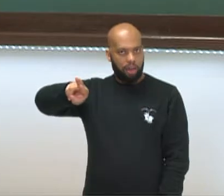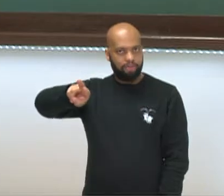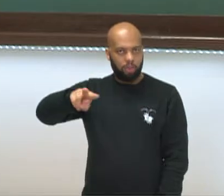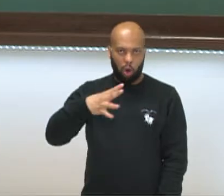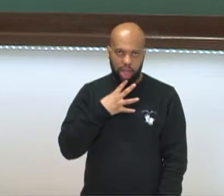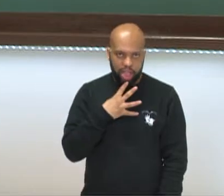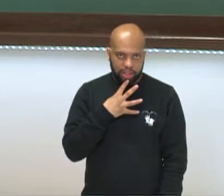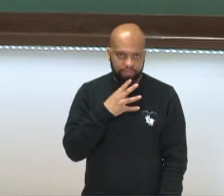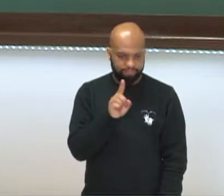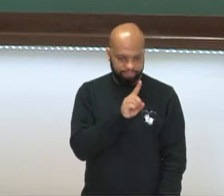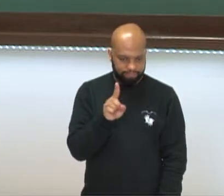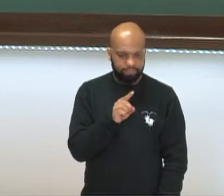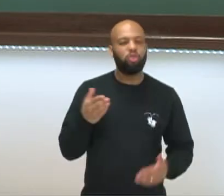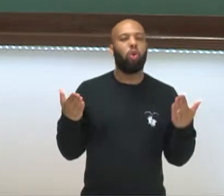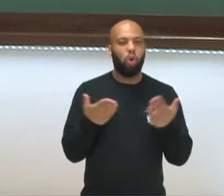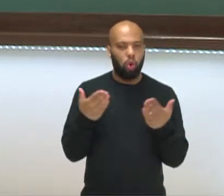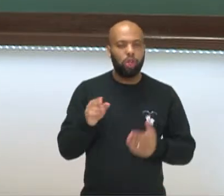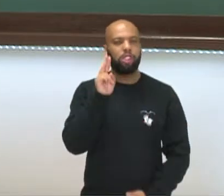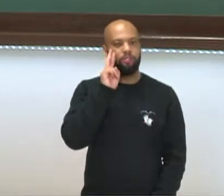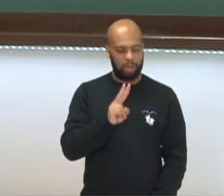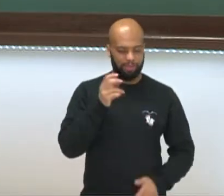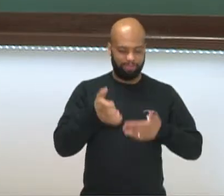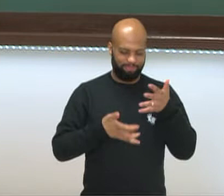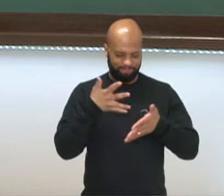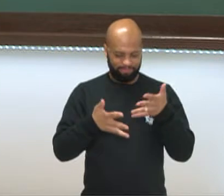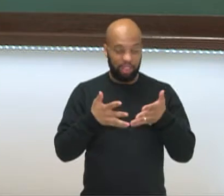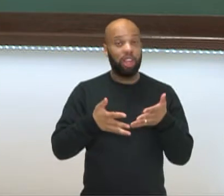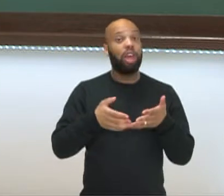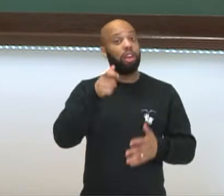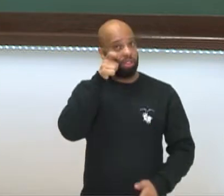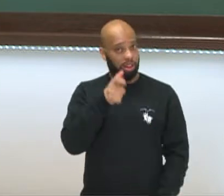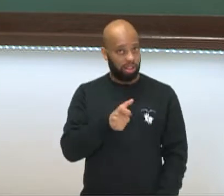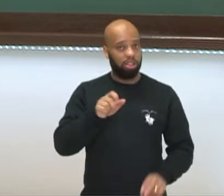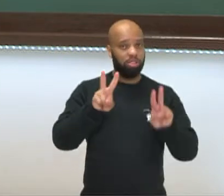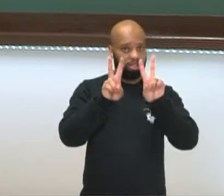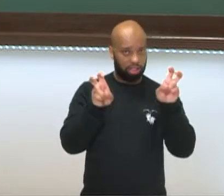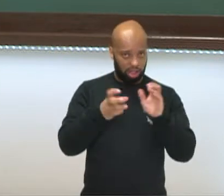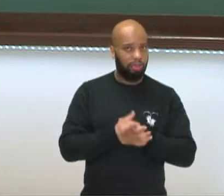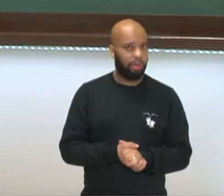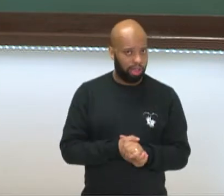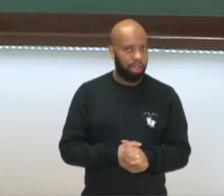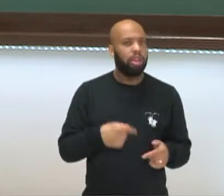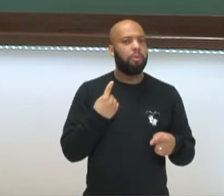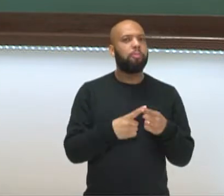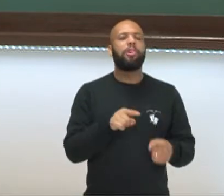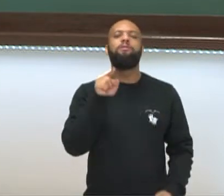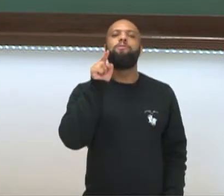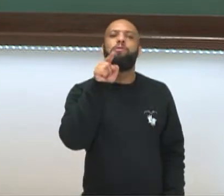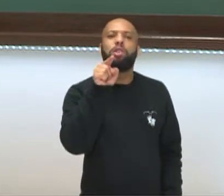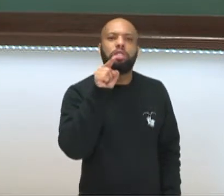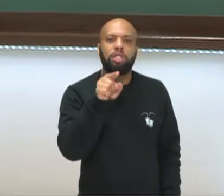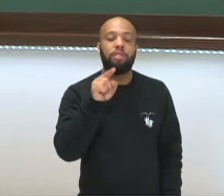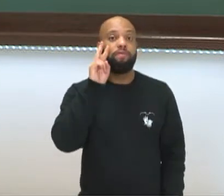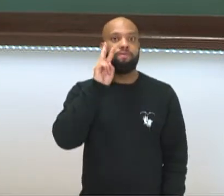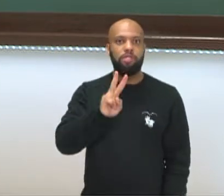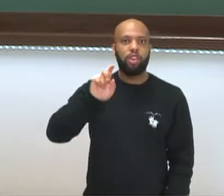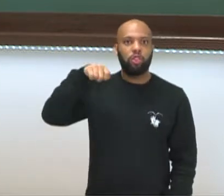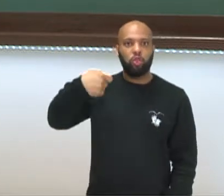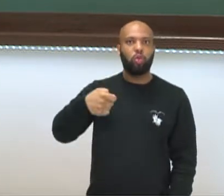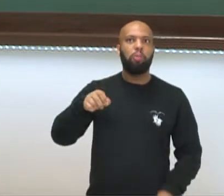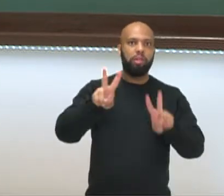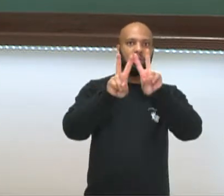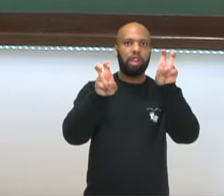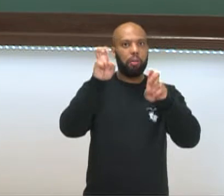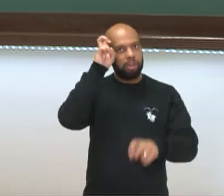falar agora e é muito interessante esse assunto. Talvez você, quando ouvir falar de inteligências múltiplas, muitas coisas venham